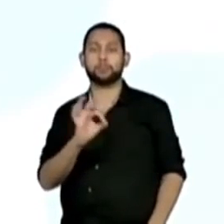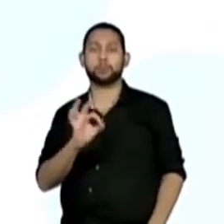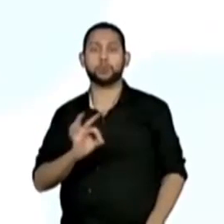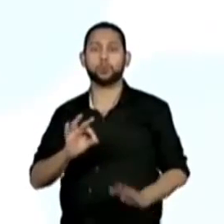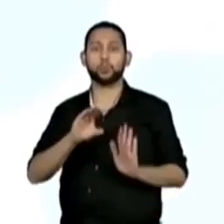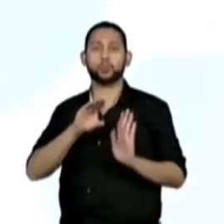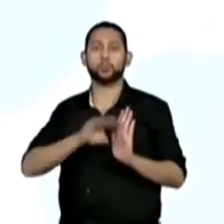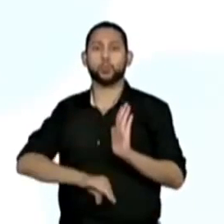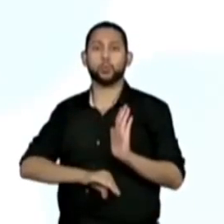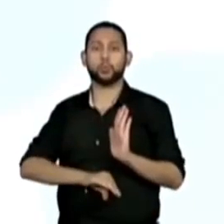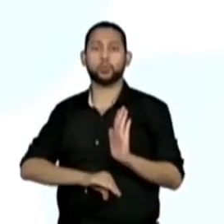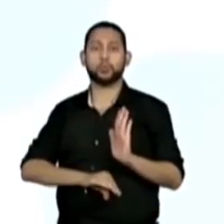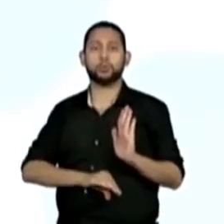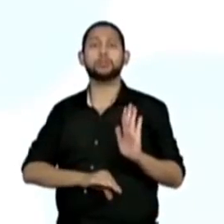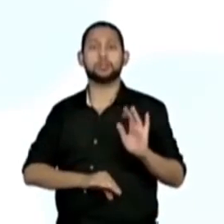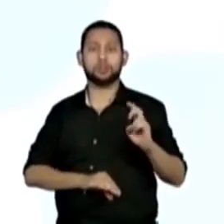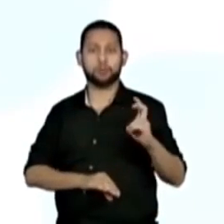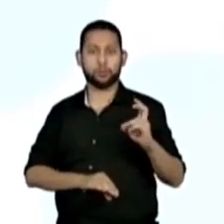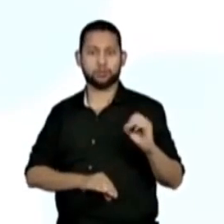E então